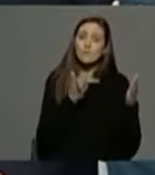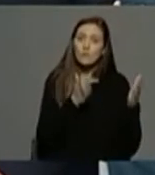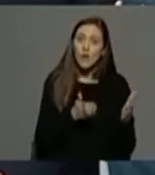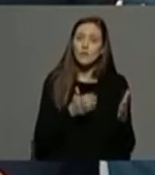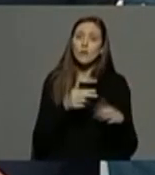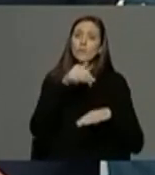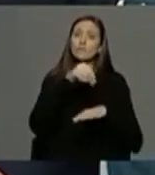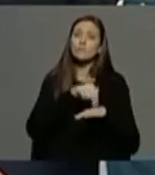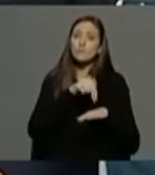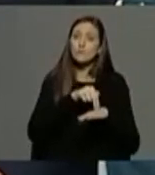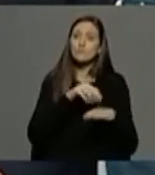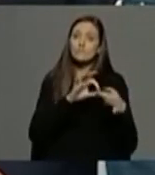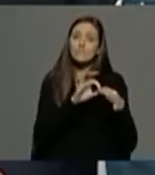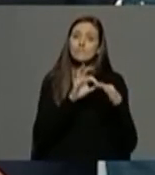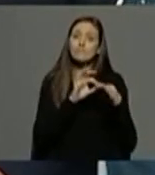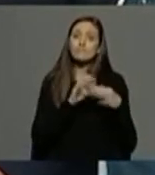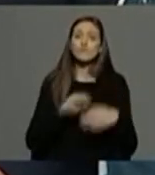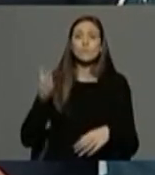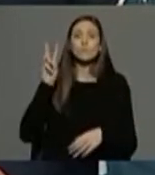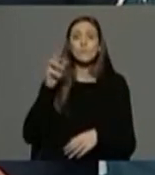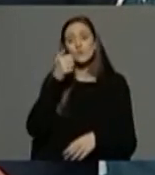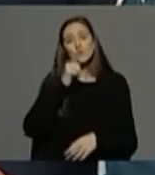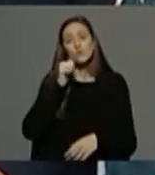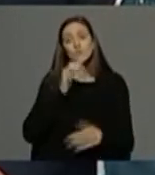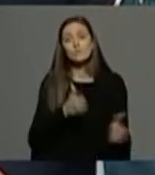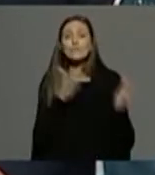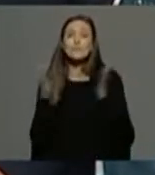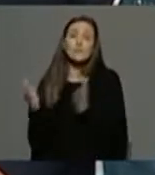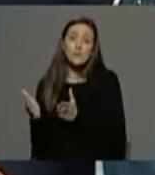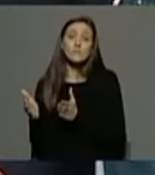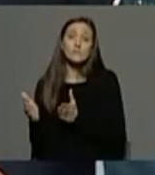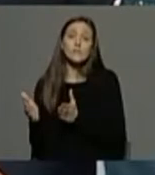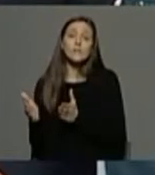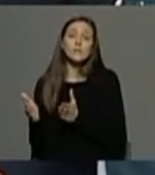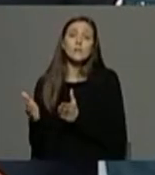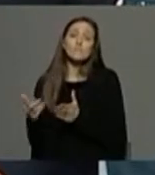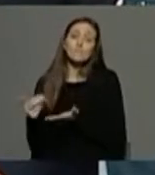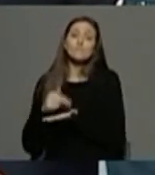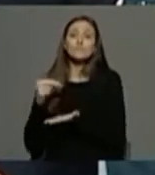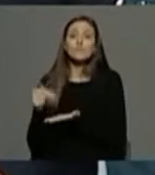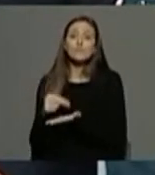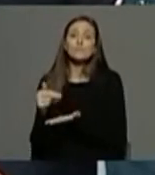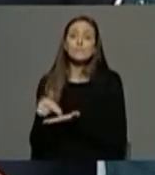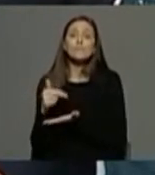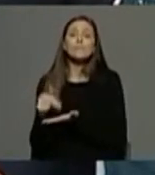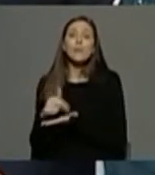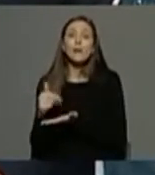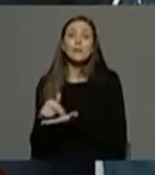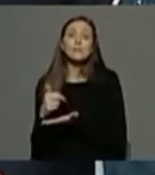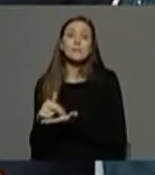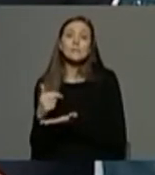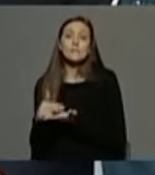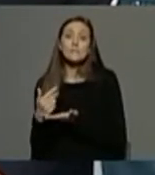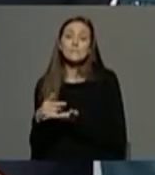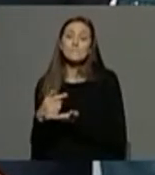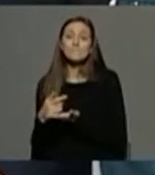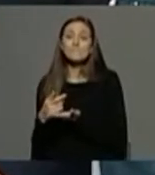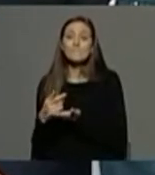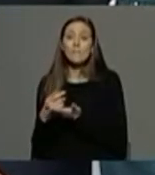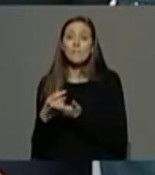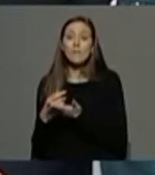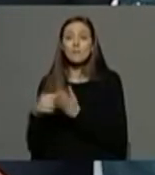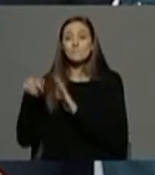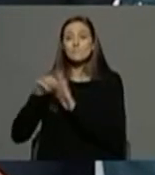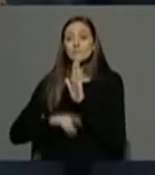é o início do psd sus e que por outro lado também vamos esperar collection vai ser a indicação final da